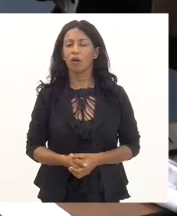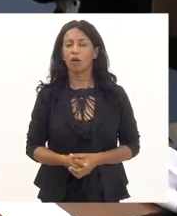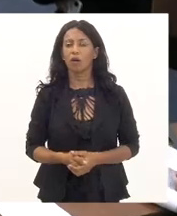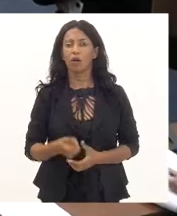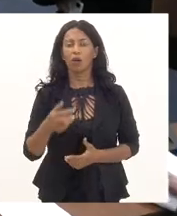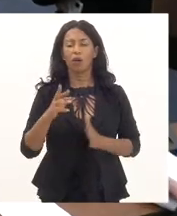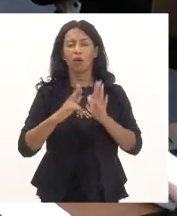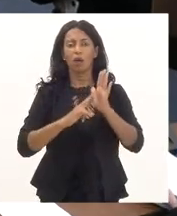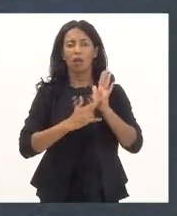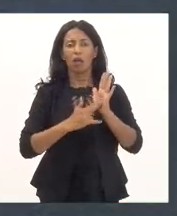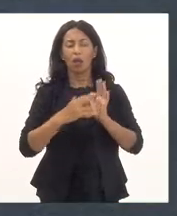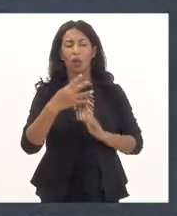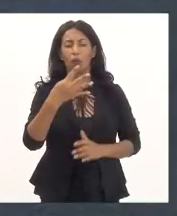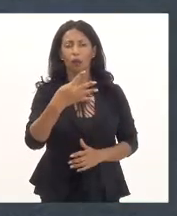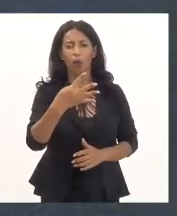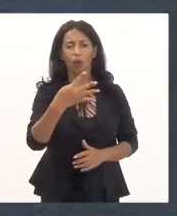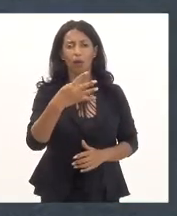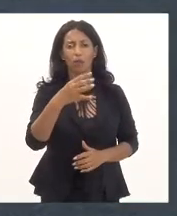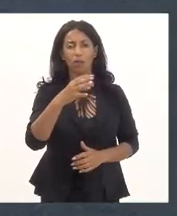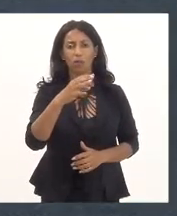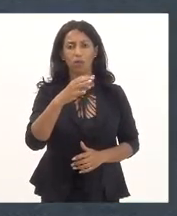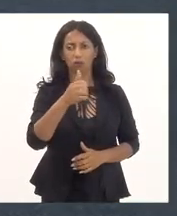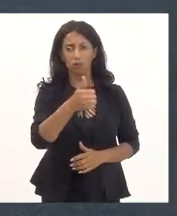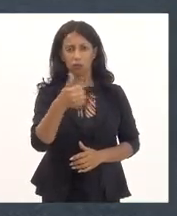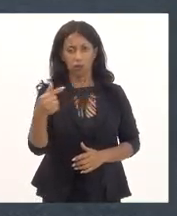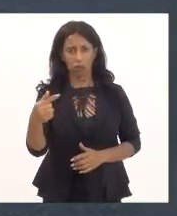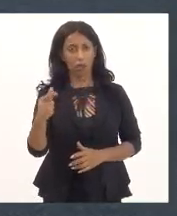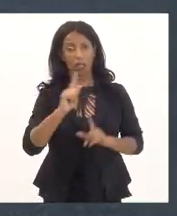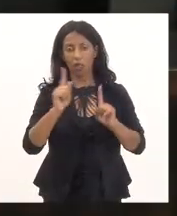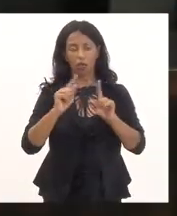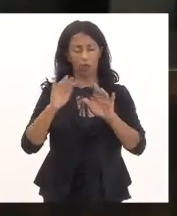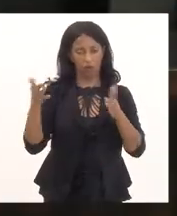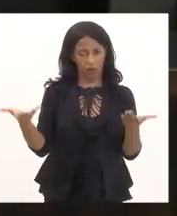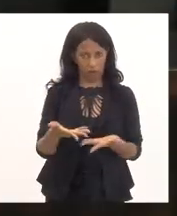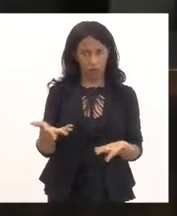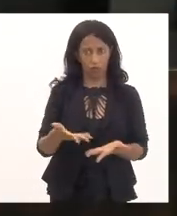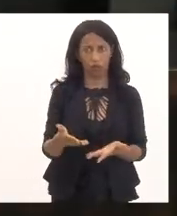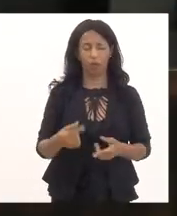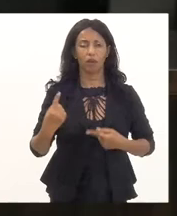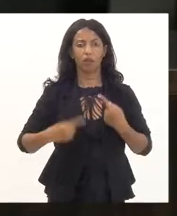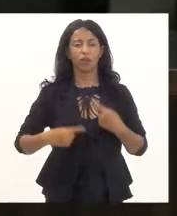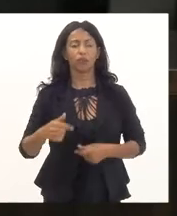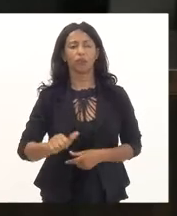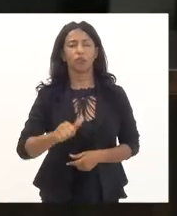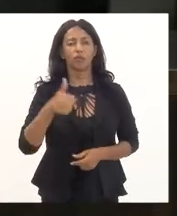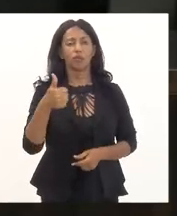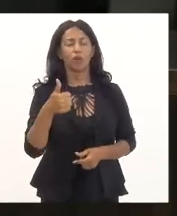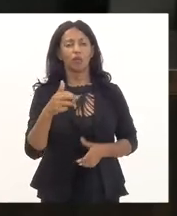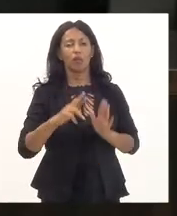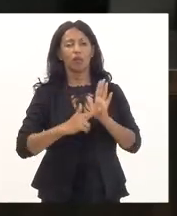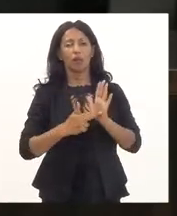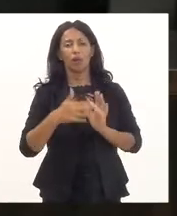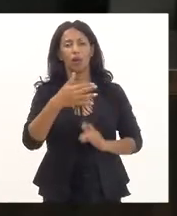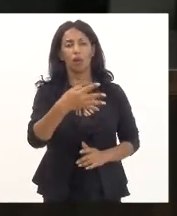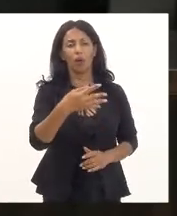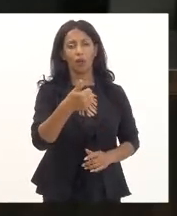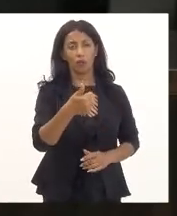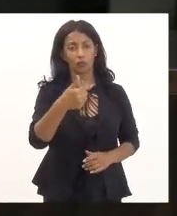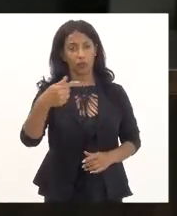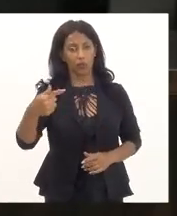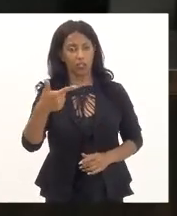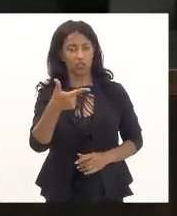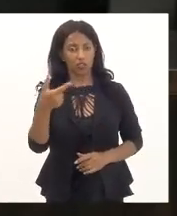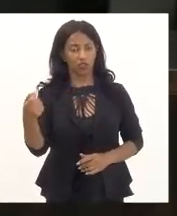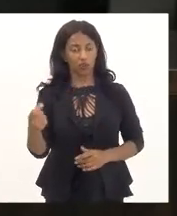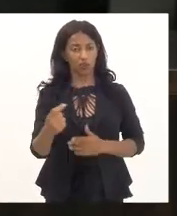Projeto de resolução 417. Ainda 2020. Não, okay. Será agora. Em discussão única, projeto de resolução 417 de 20, de